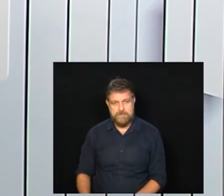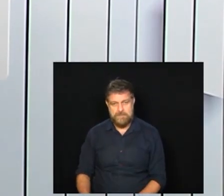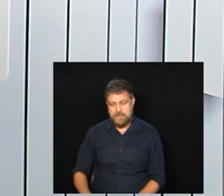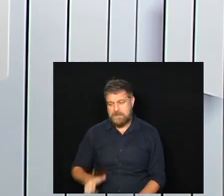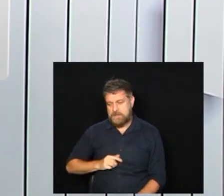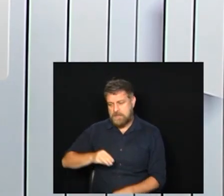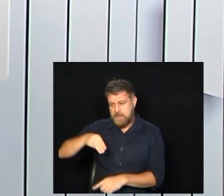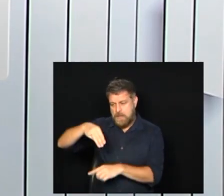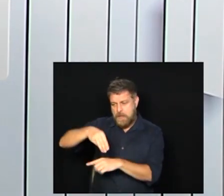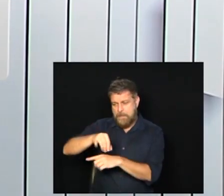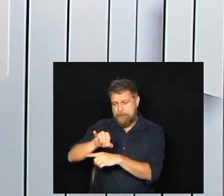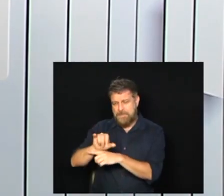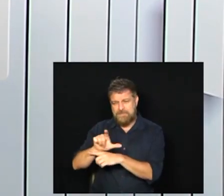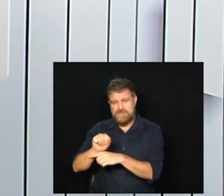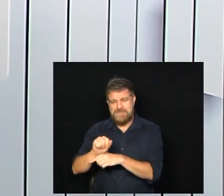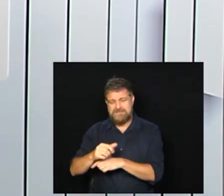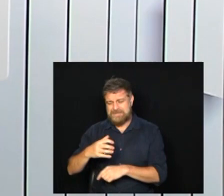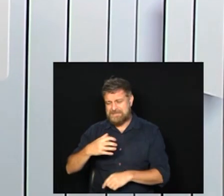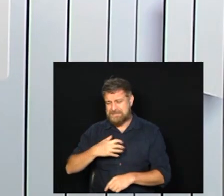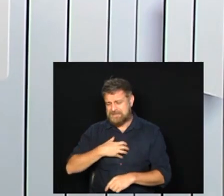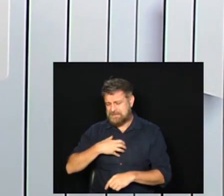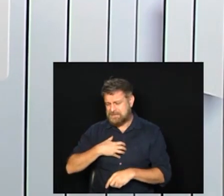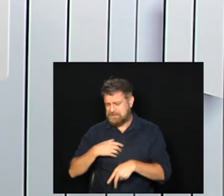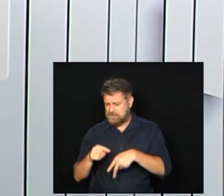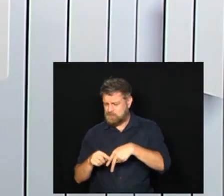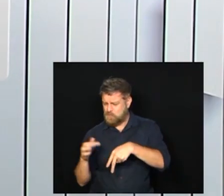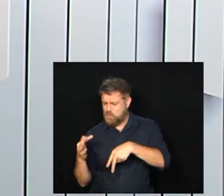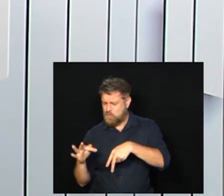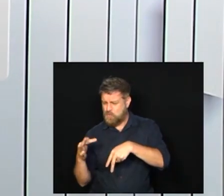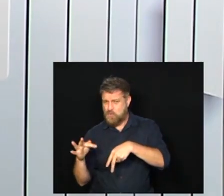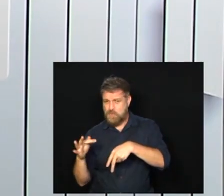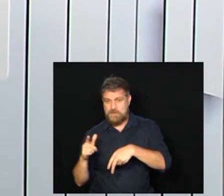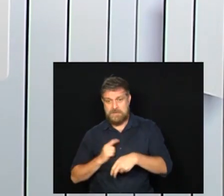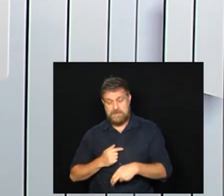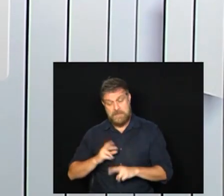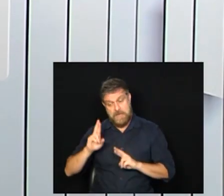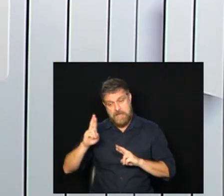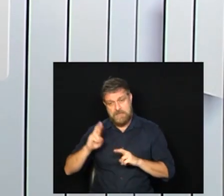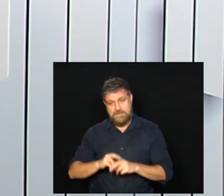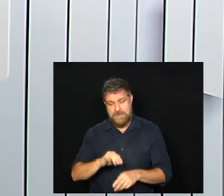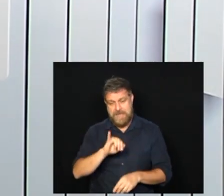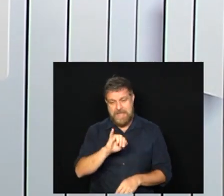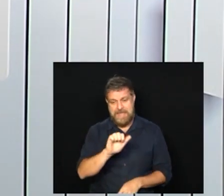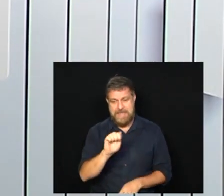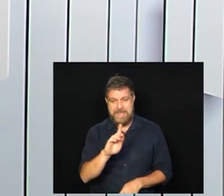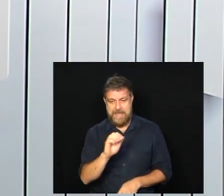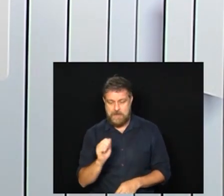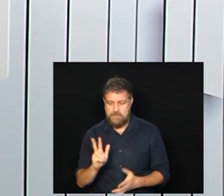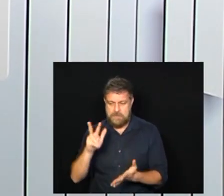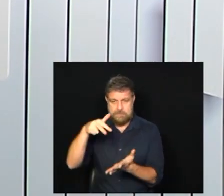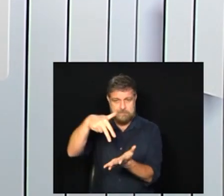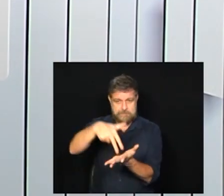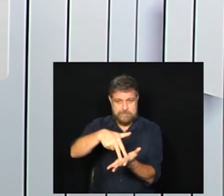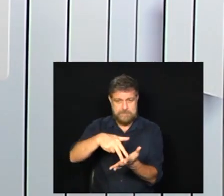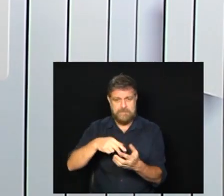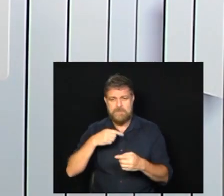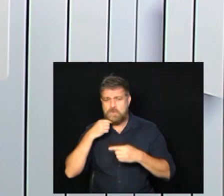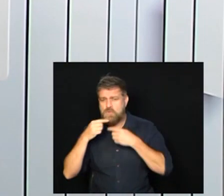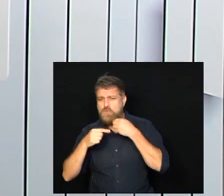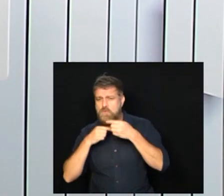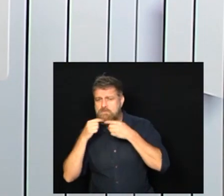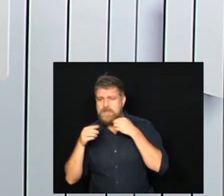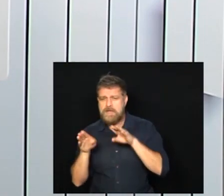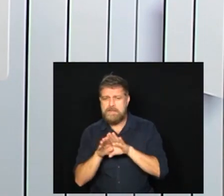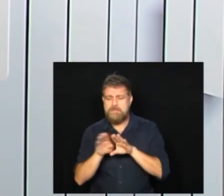a coxa e está fora. Iago é o favorito para começar entre os titulares e tem as dúvidas também